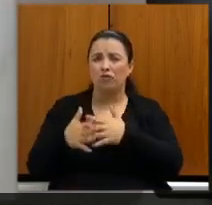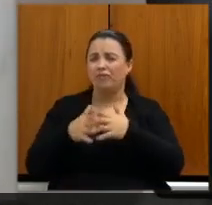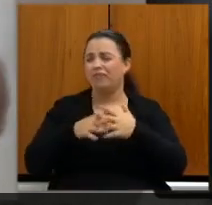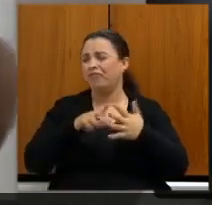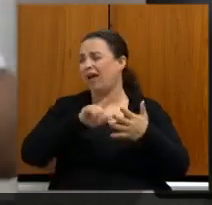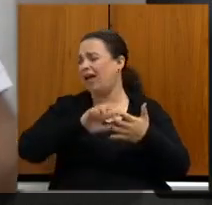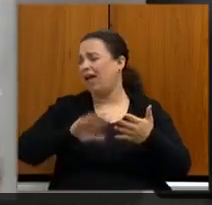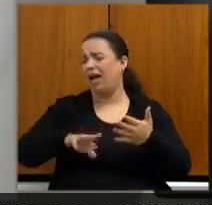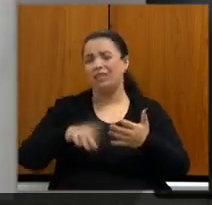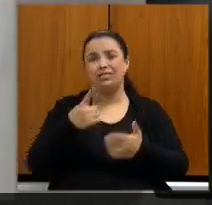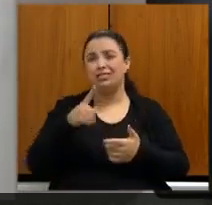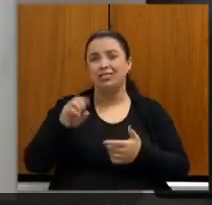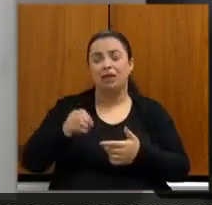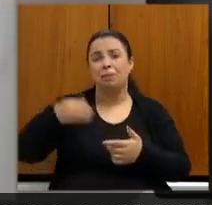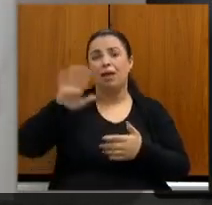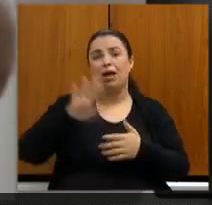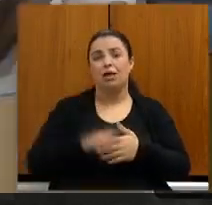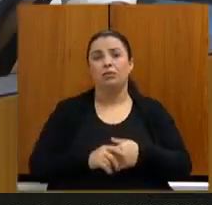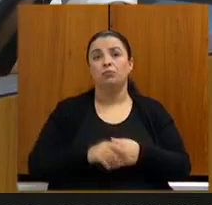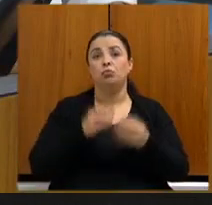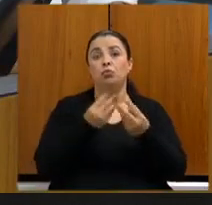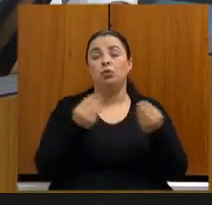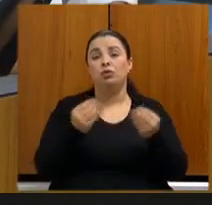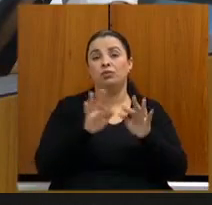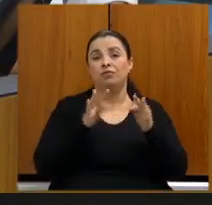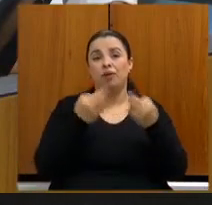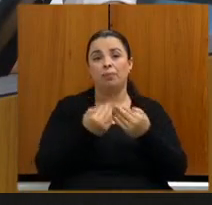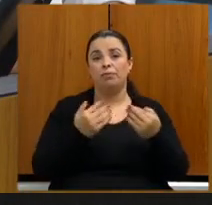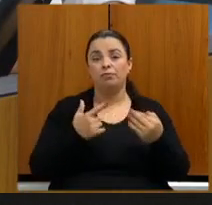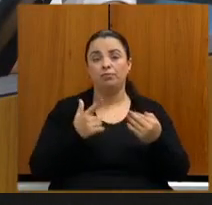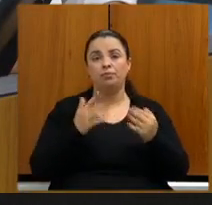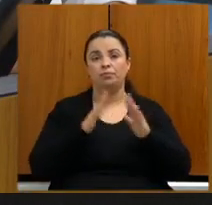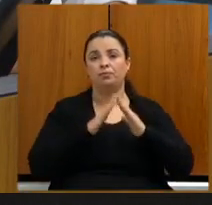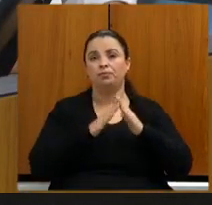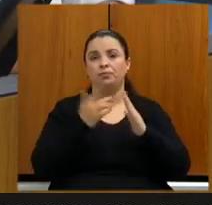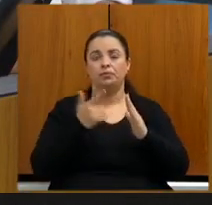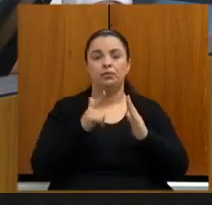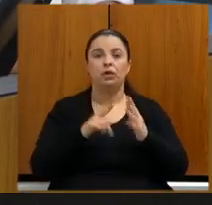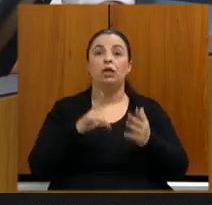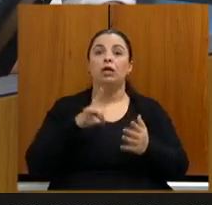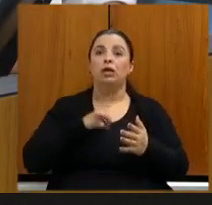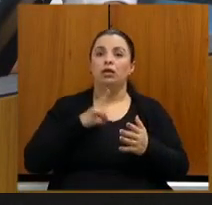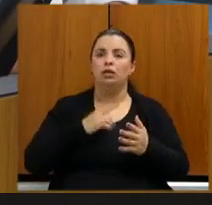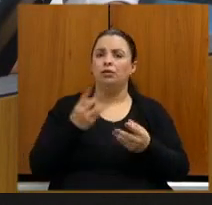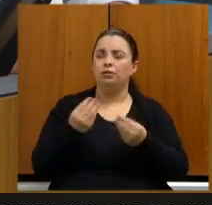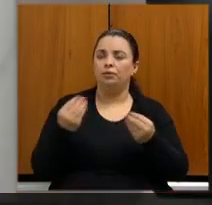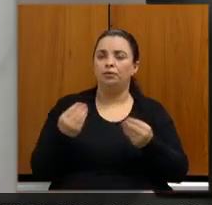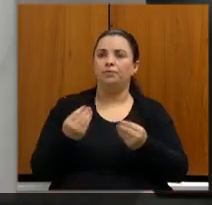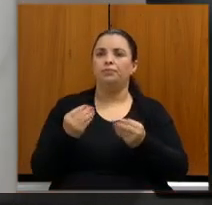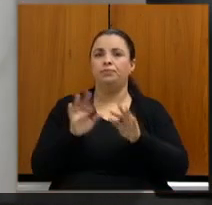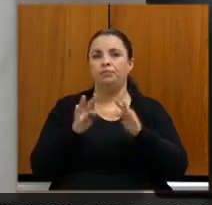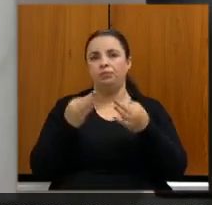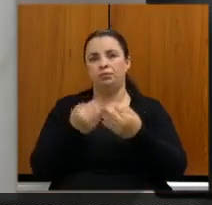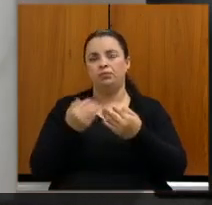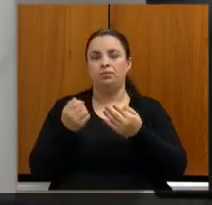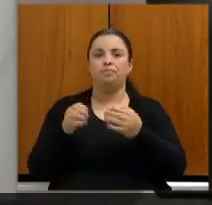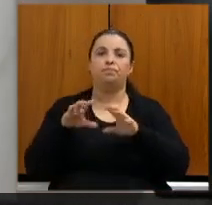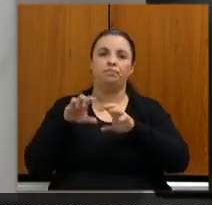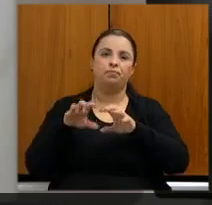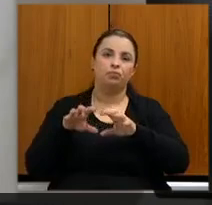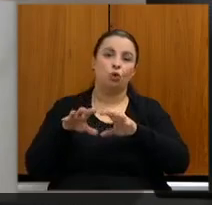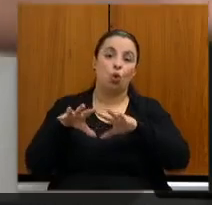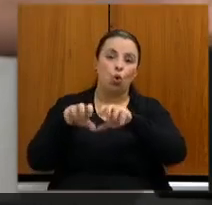mil famílias em casa é óbvio que está tem mais de 100 mil famílias e ocupações são Urbanas em Minas Gerais então precisa